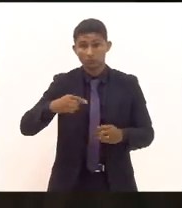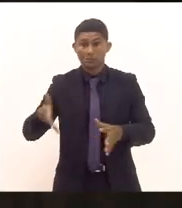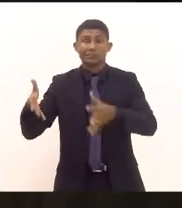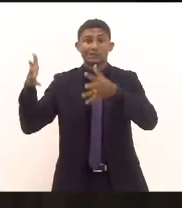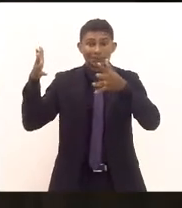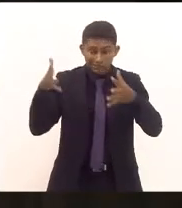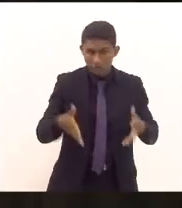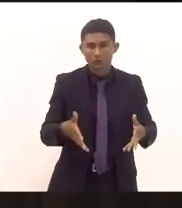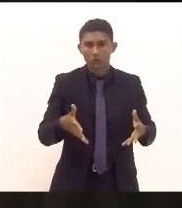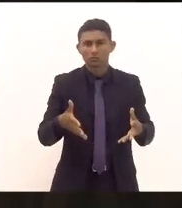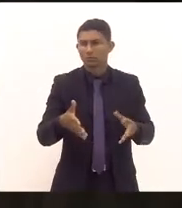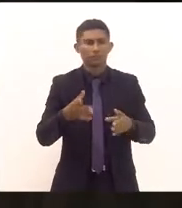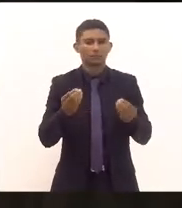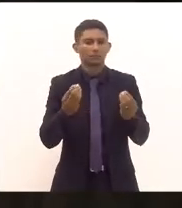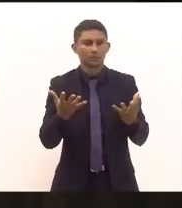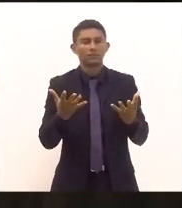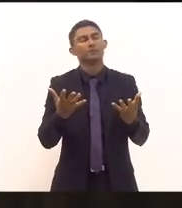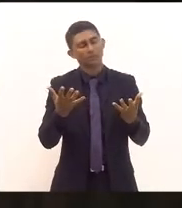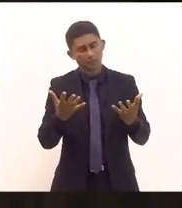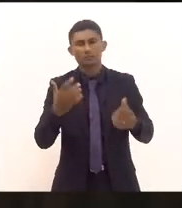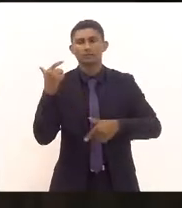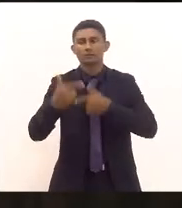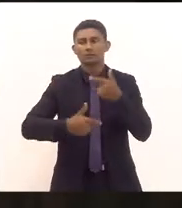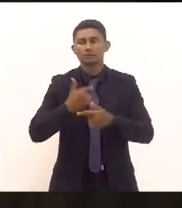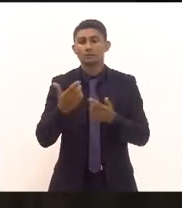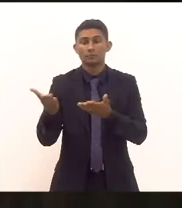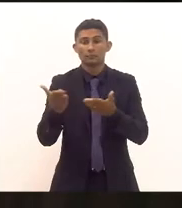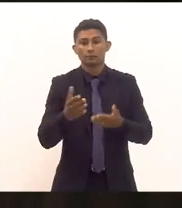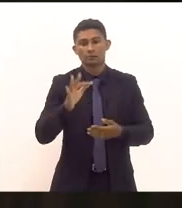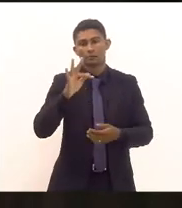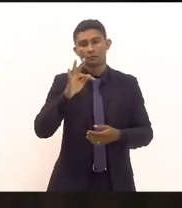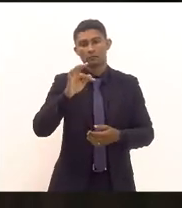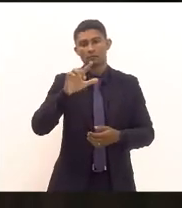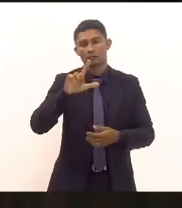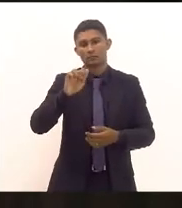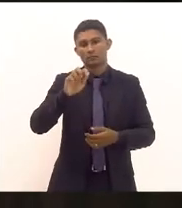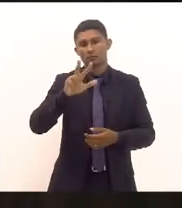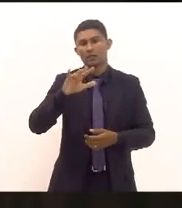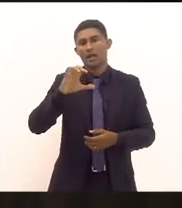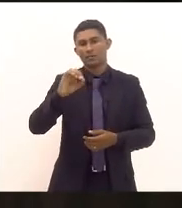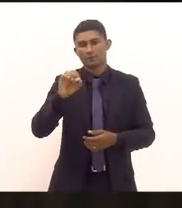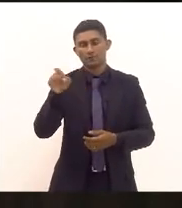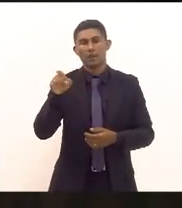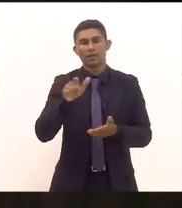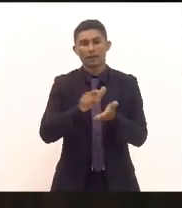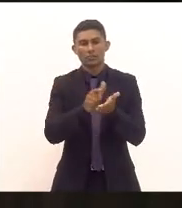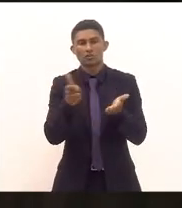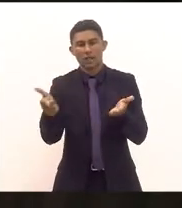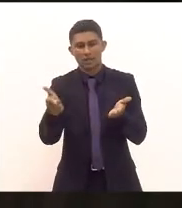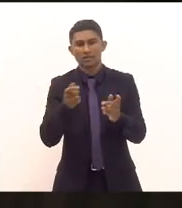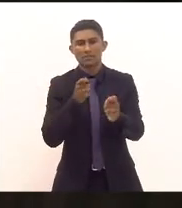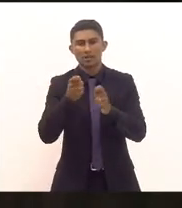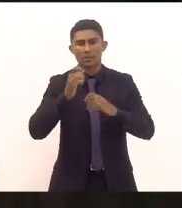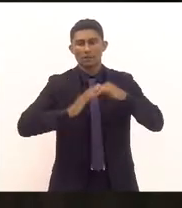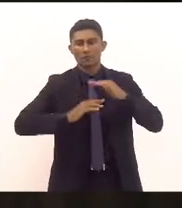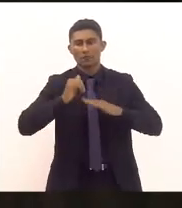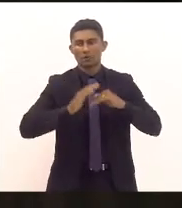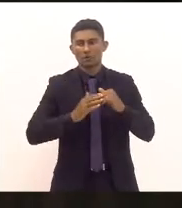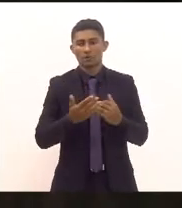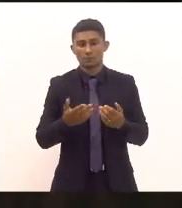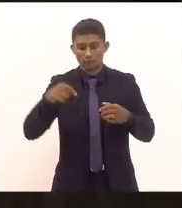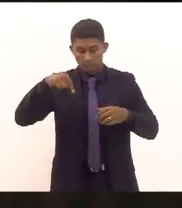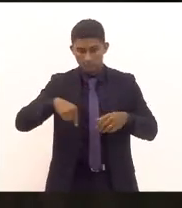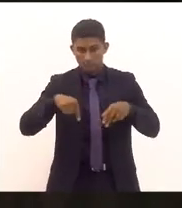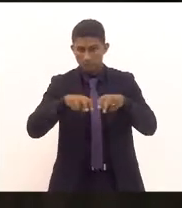foi à toa é bom gostaria de convidar Flávia Oliveira minha querida jornalista a fazer